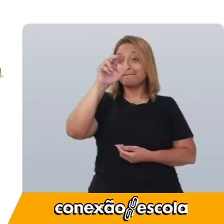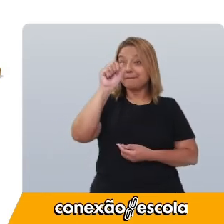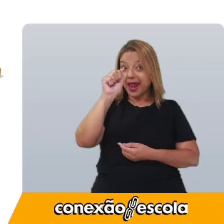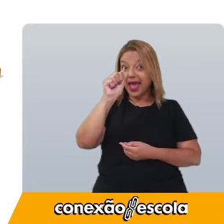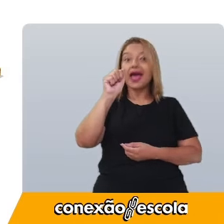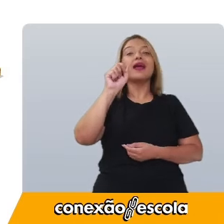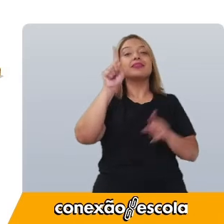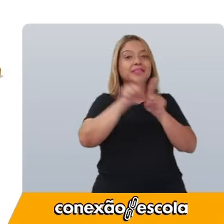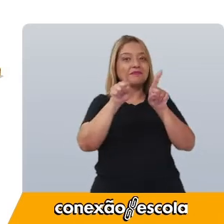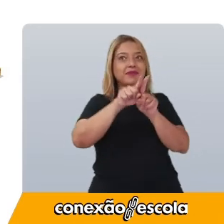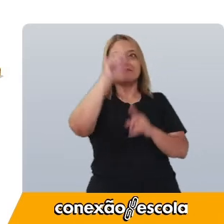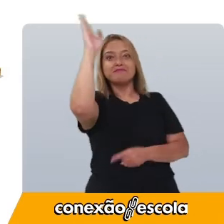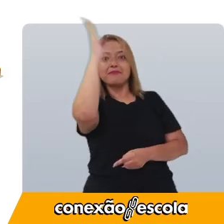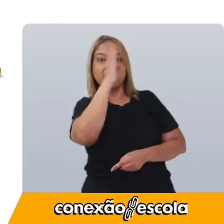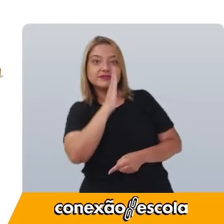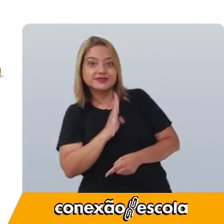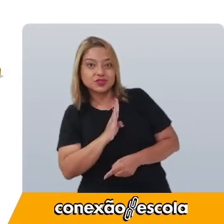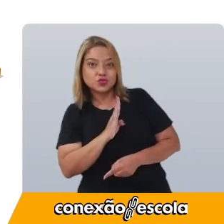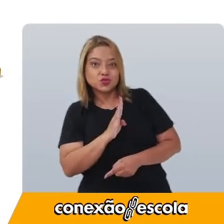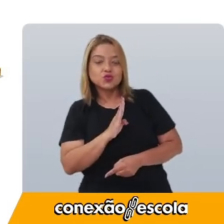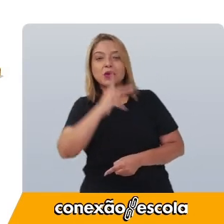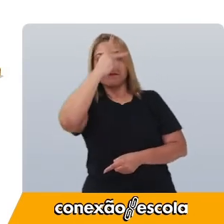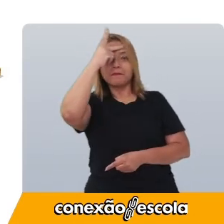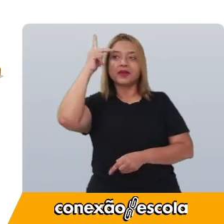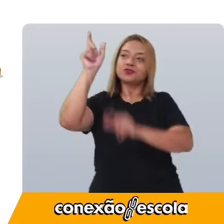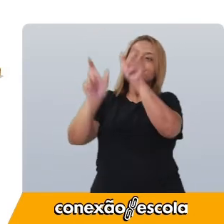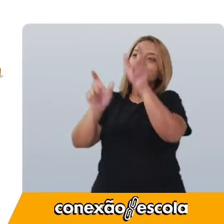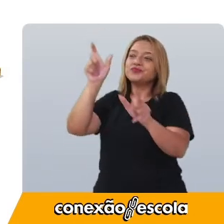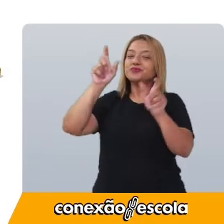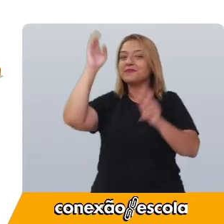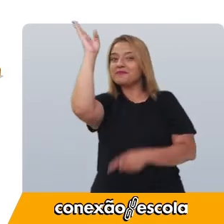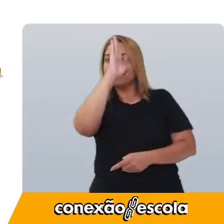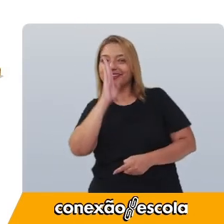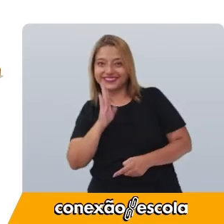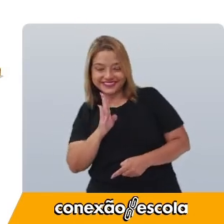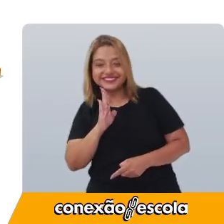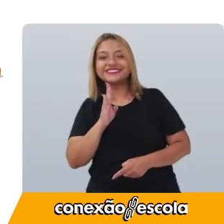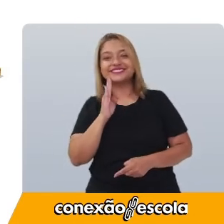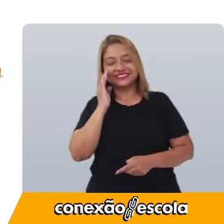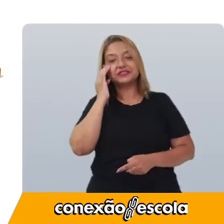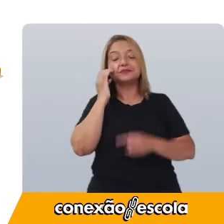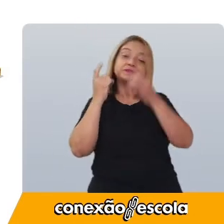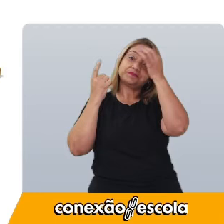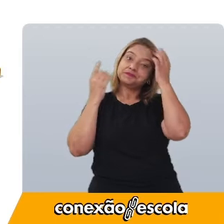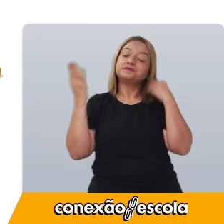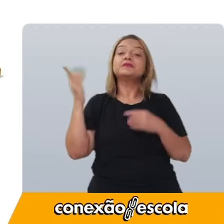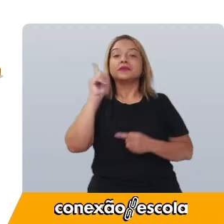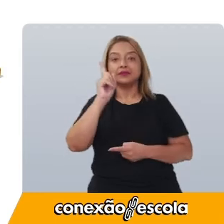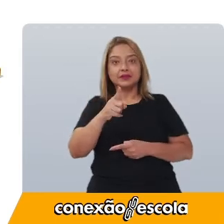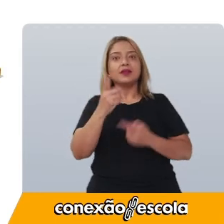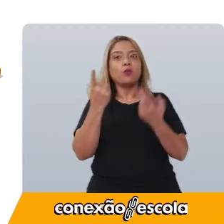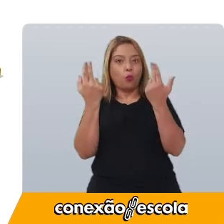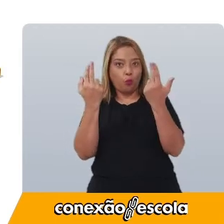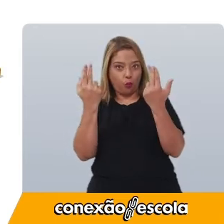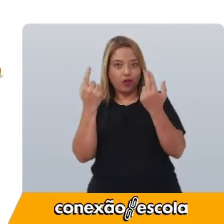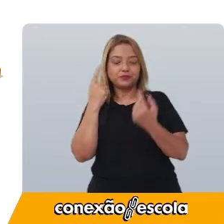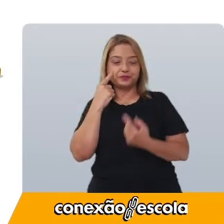de Brasil, de brasileiro. Então, olha só, elas terminam